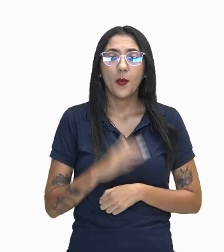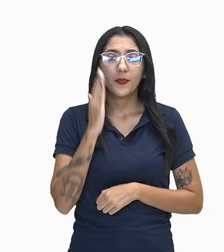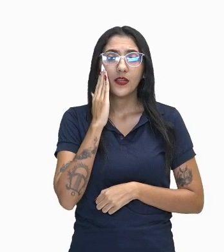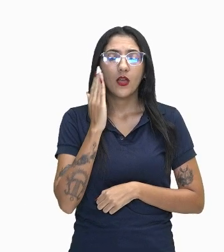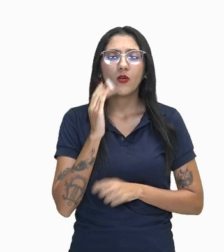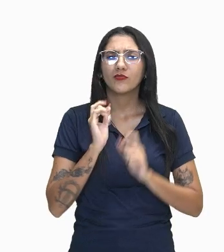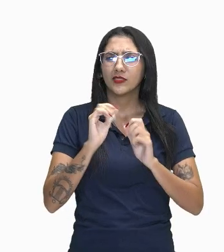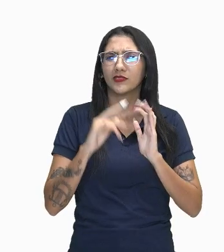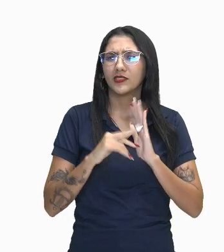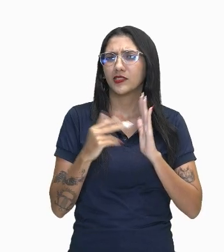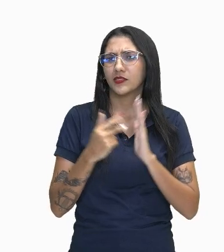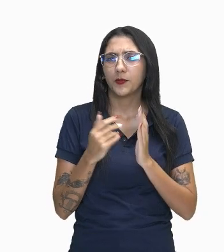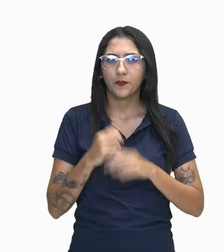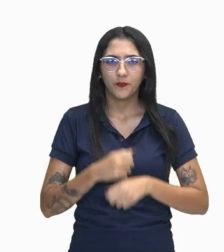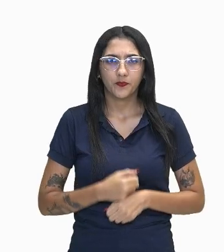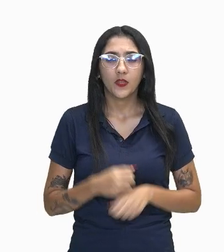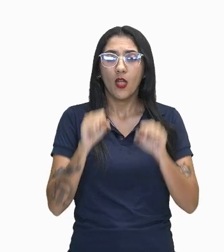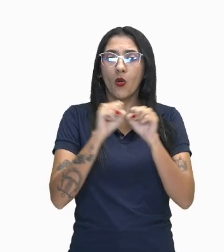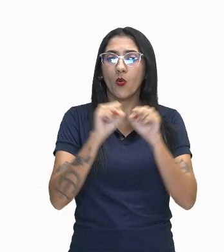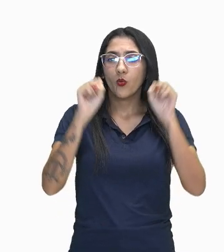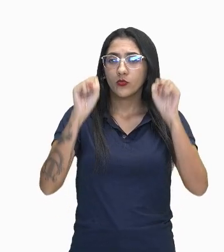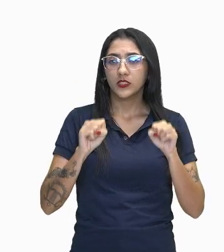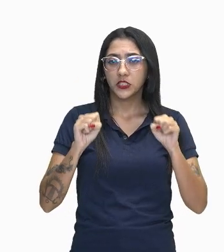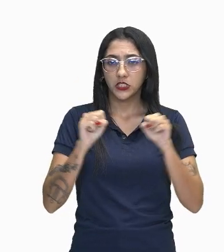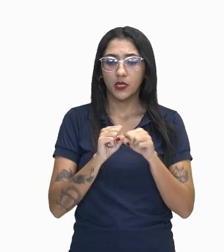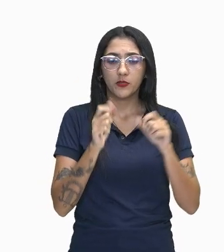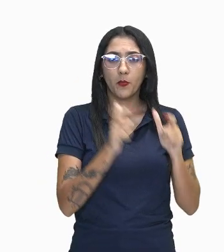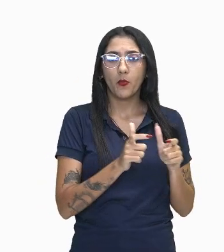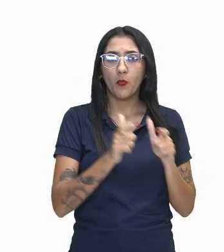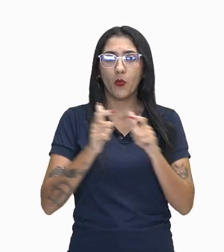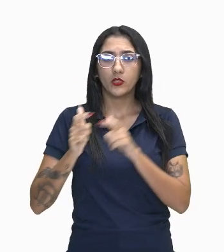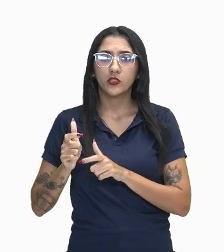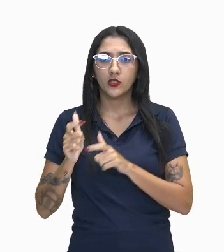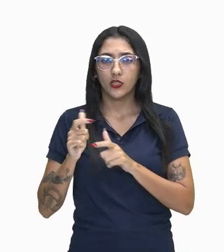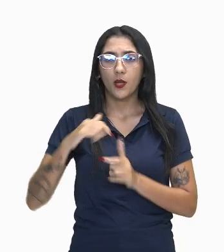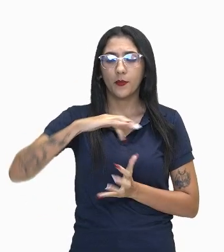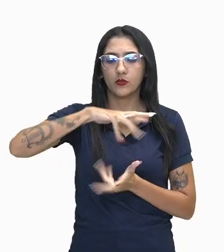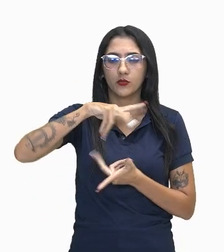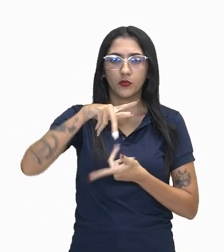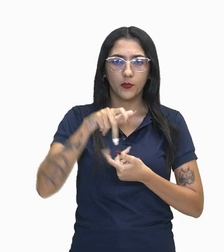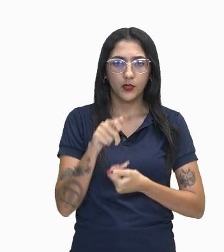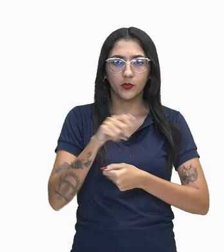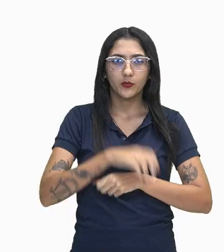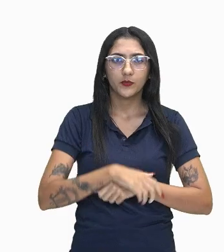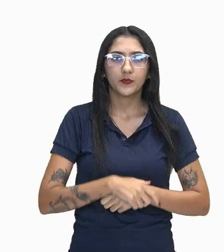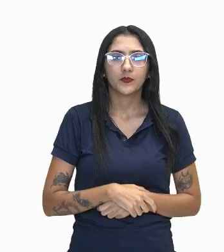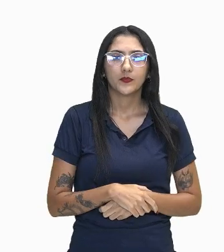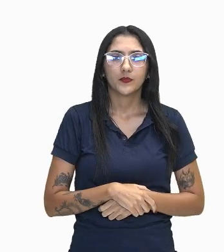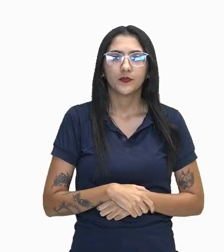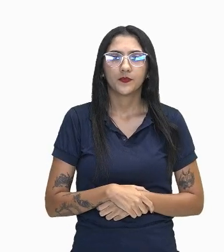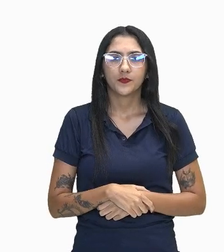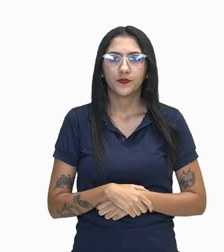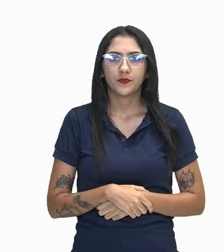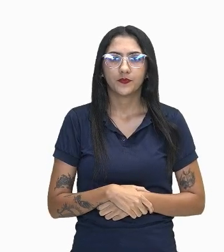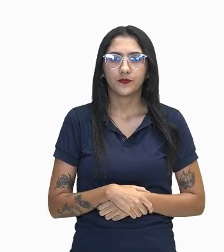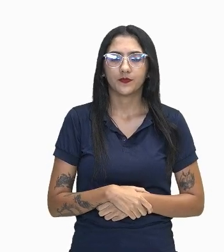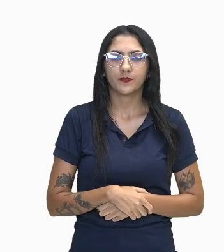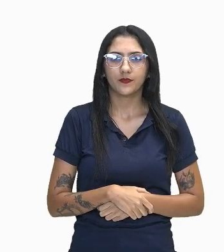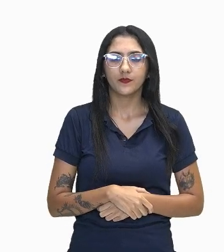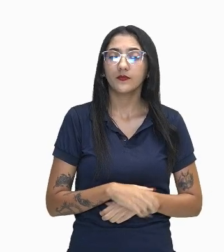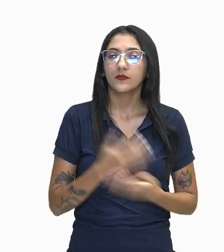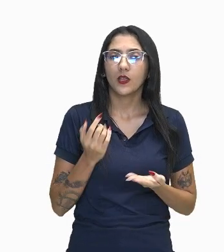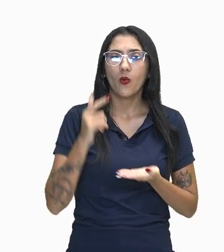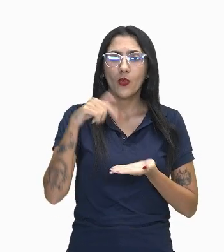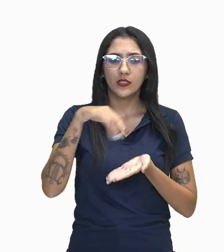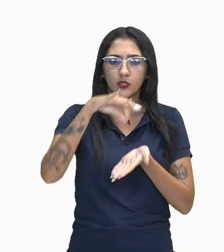que significa em nosso português, Sistema de Posicionamento Global. O GPS, gente,